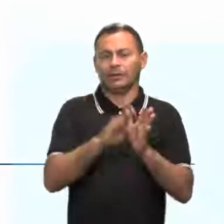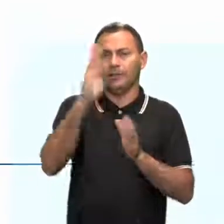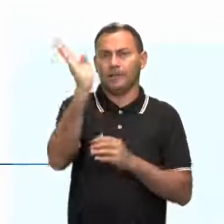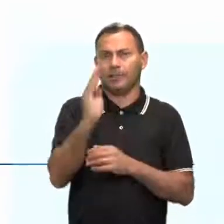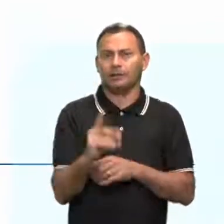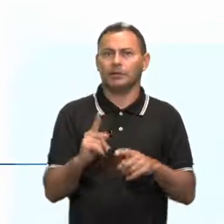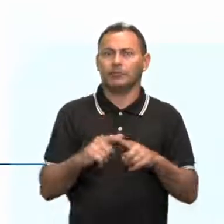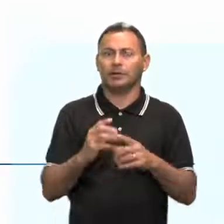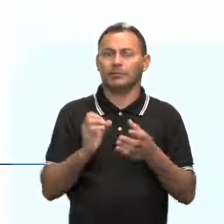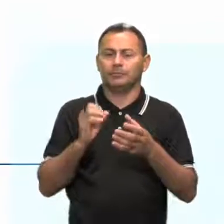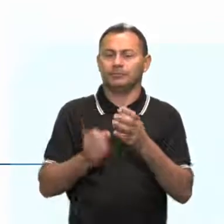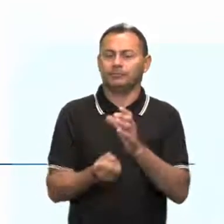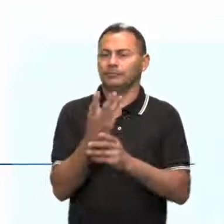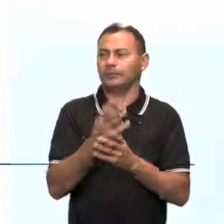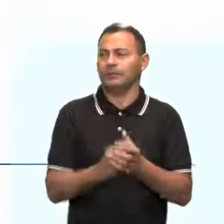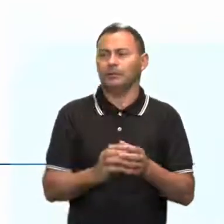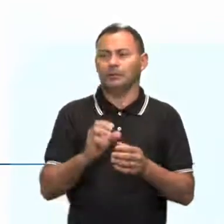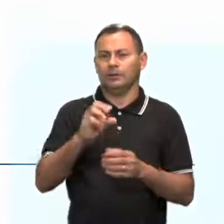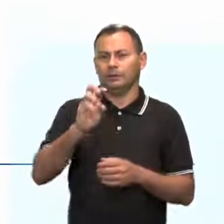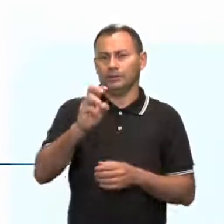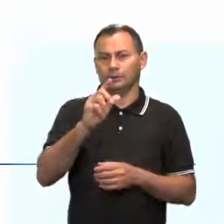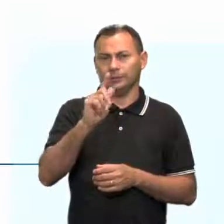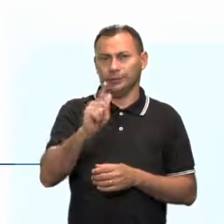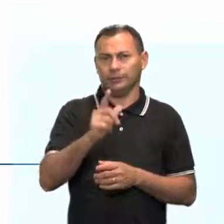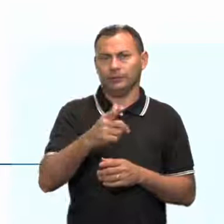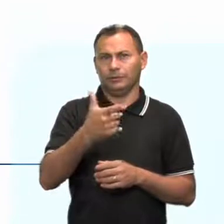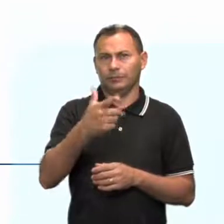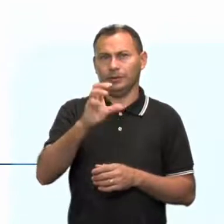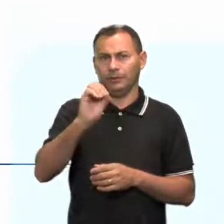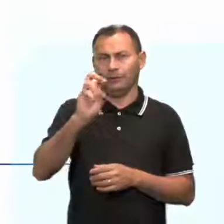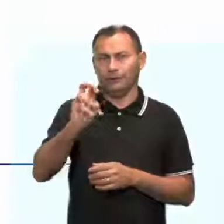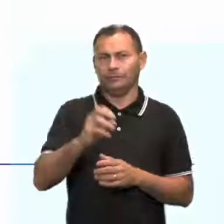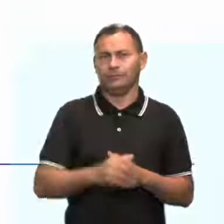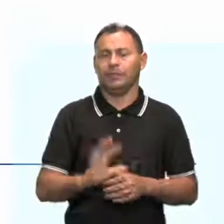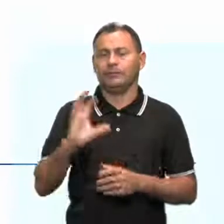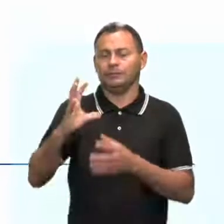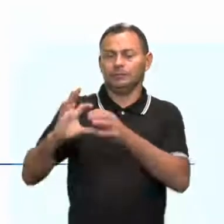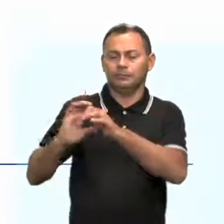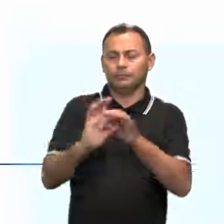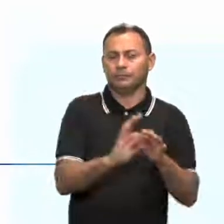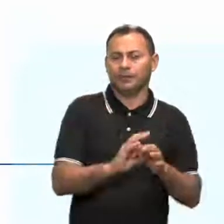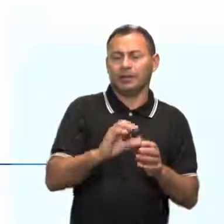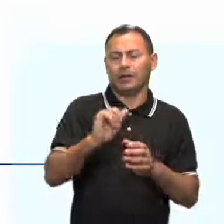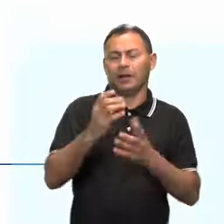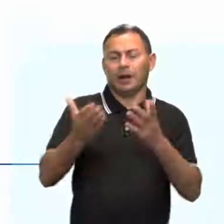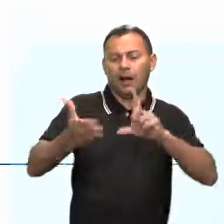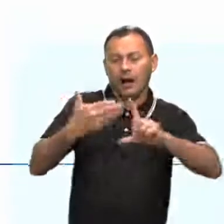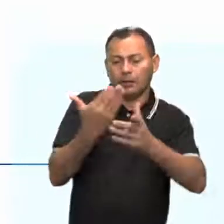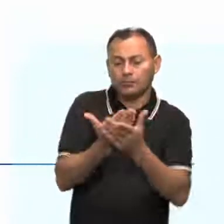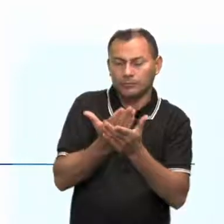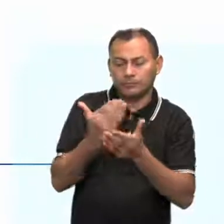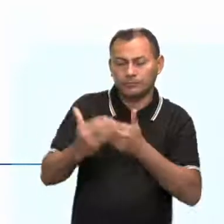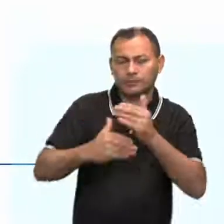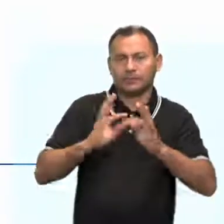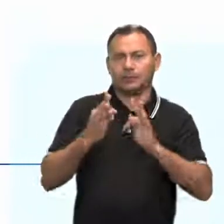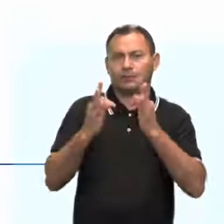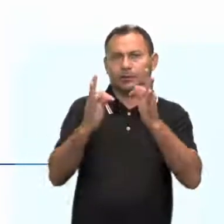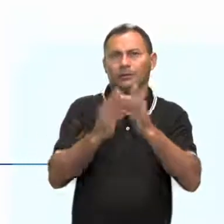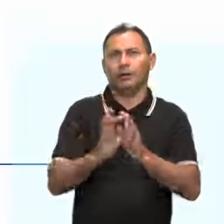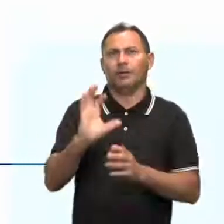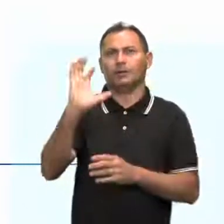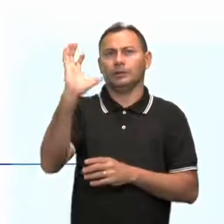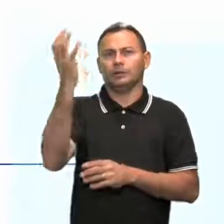Brasil, mas o lançamento é para 2020. E a contextualização da aula é baseada na evolução tecnológica